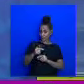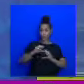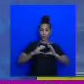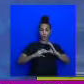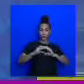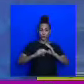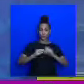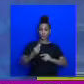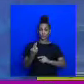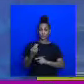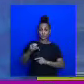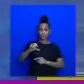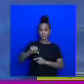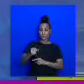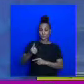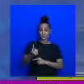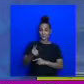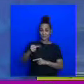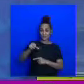Concurso